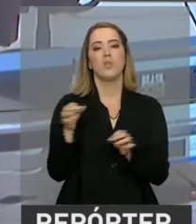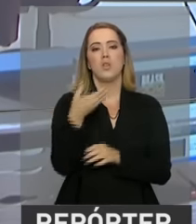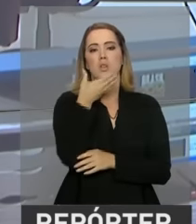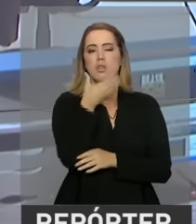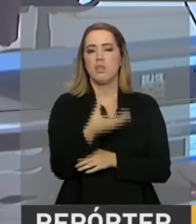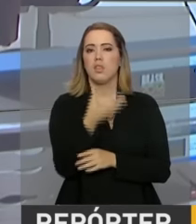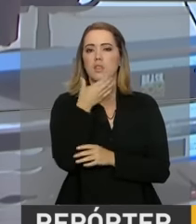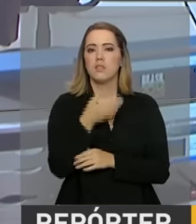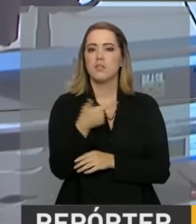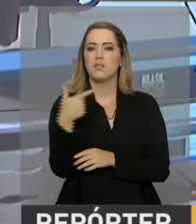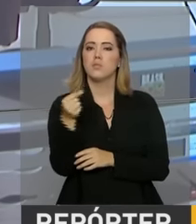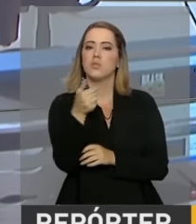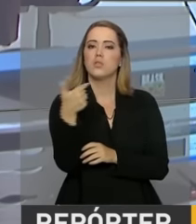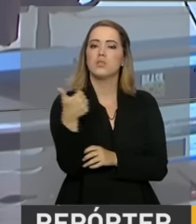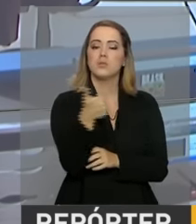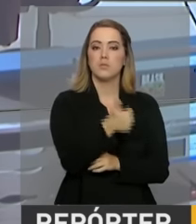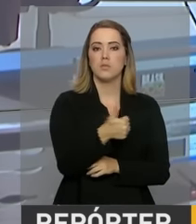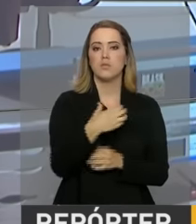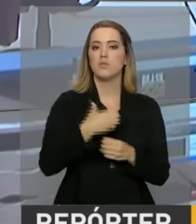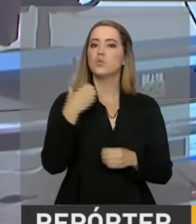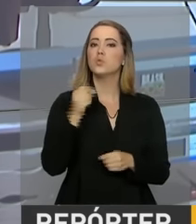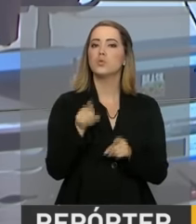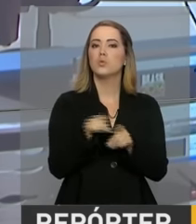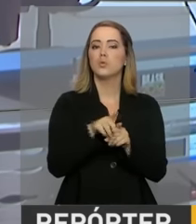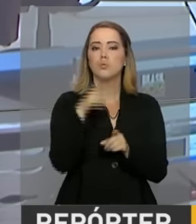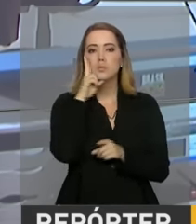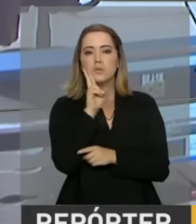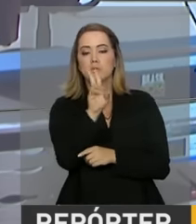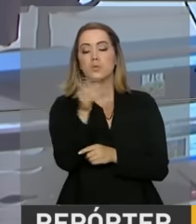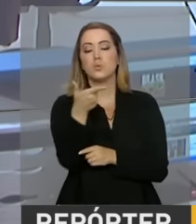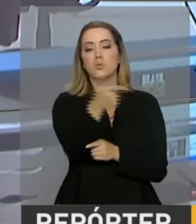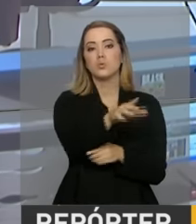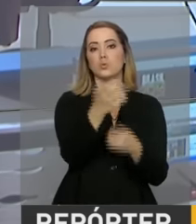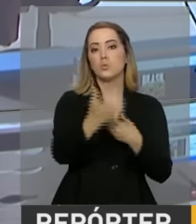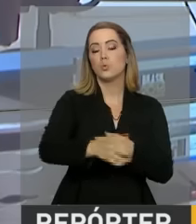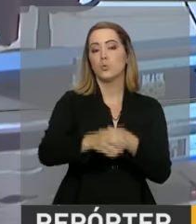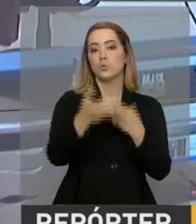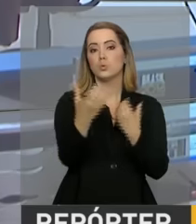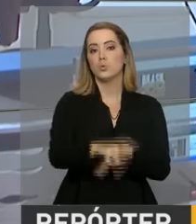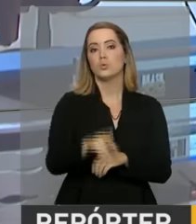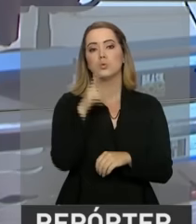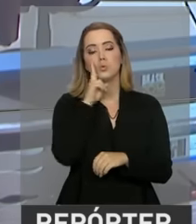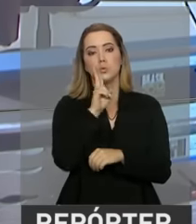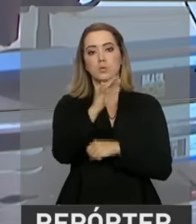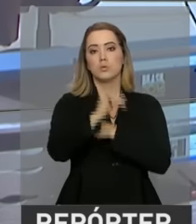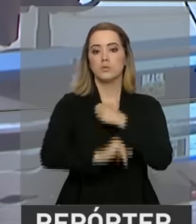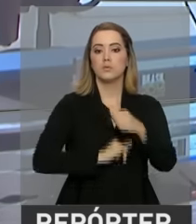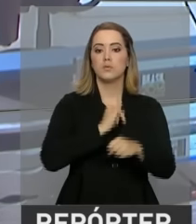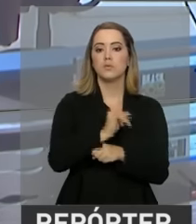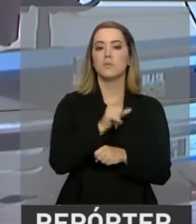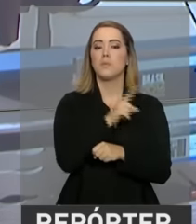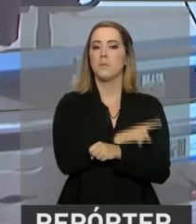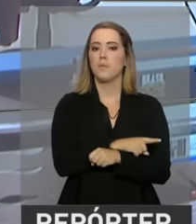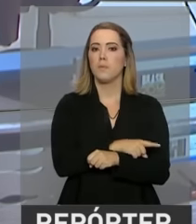de 2021 para acompanhar os próximos concursos é só acessar à internet no endereço